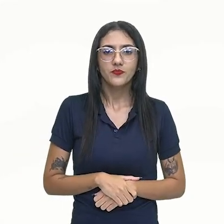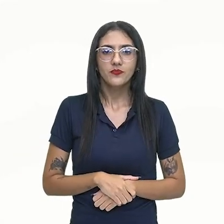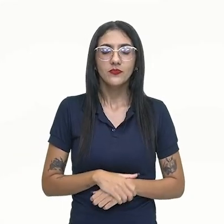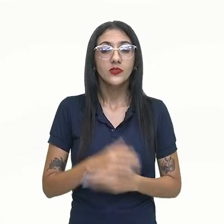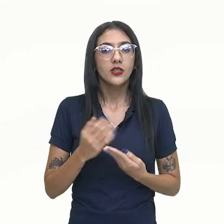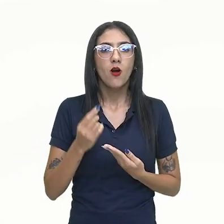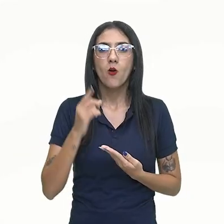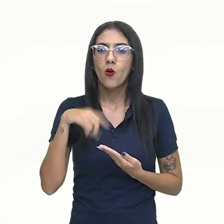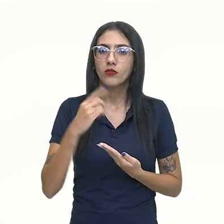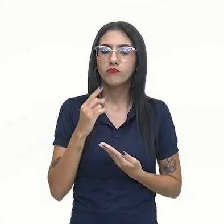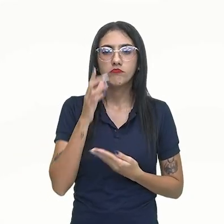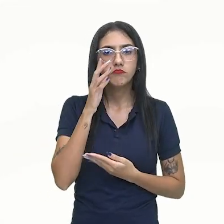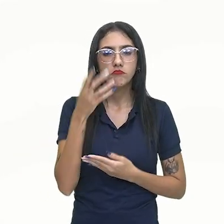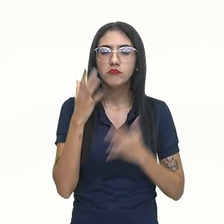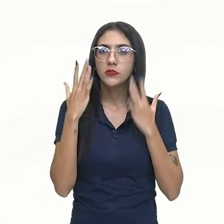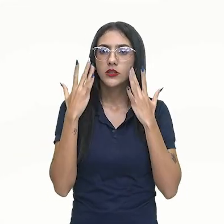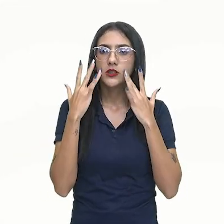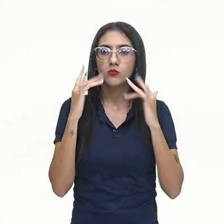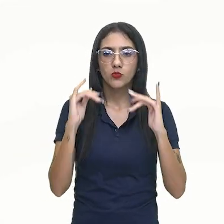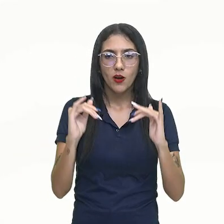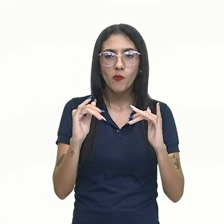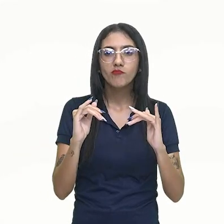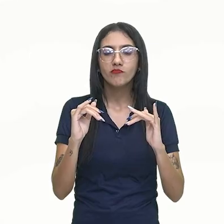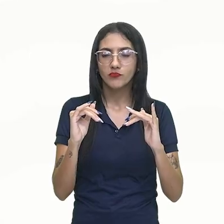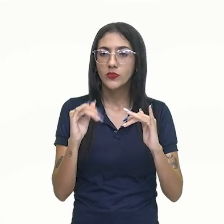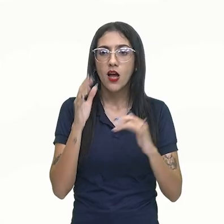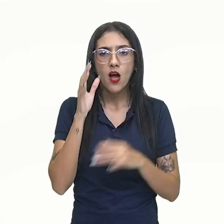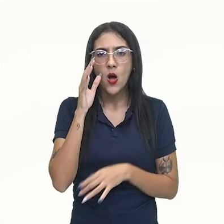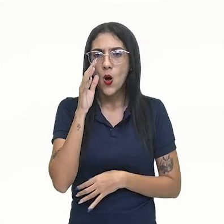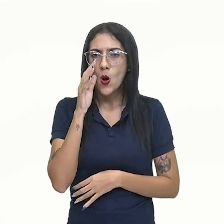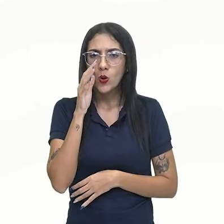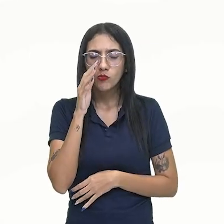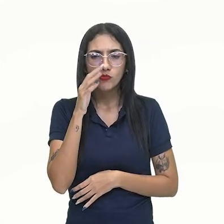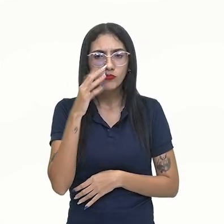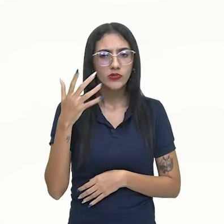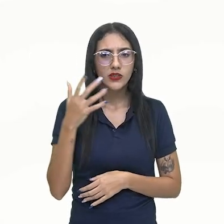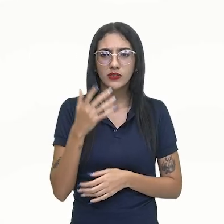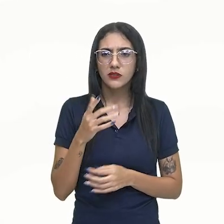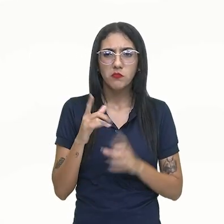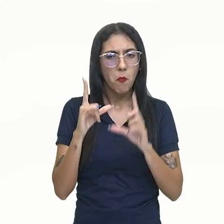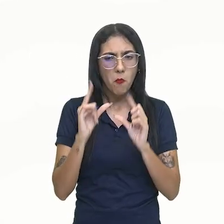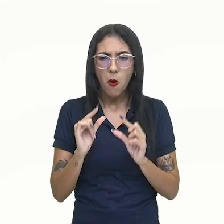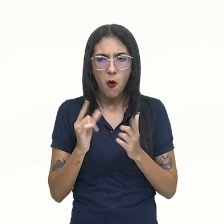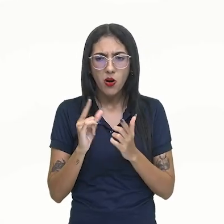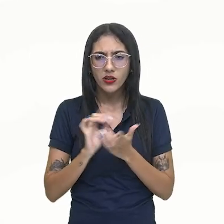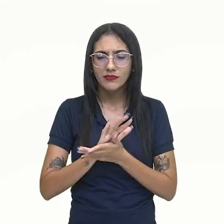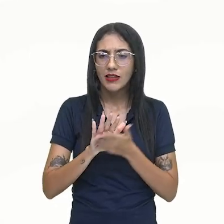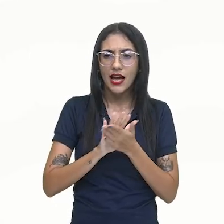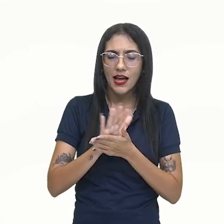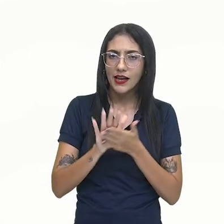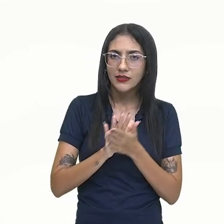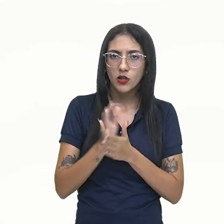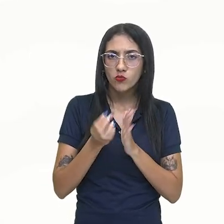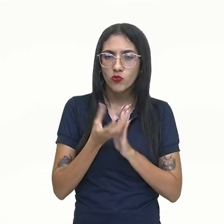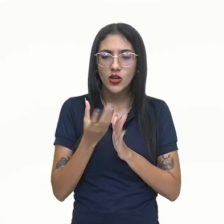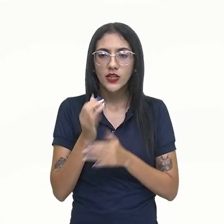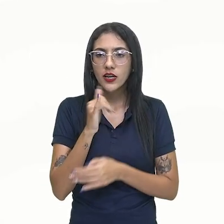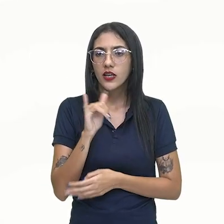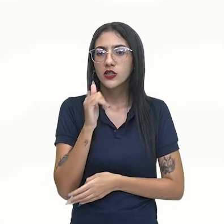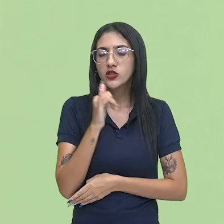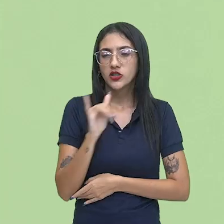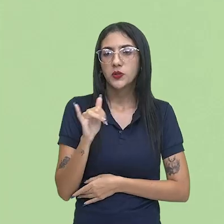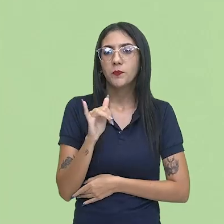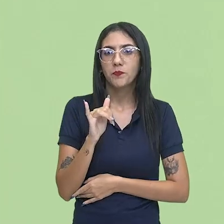bem natural, né, ocorre quase zero aí de gasto de energia no saldo, inclusive ela